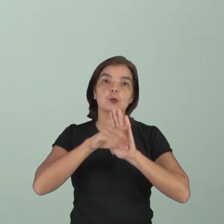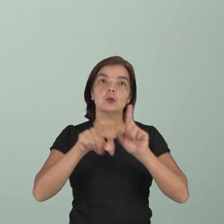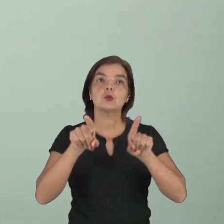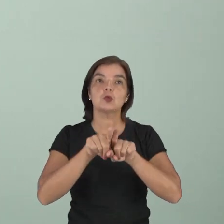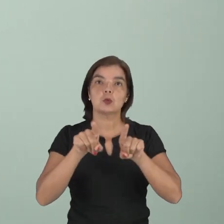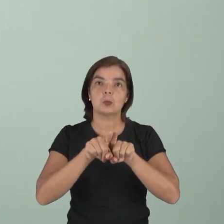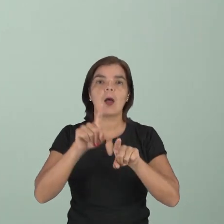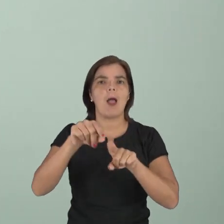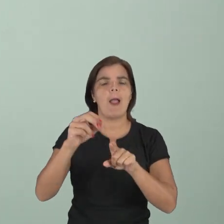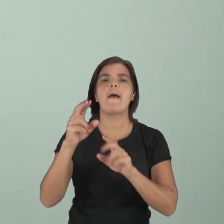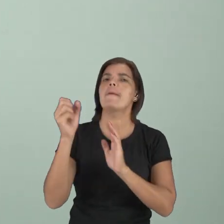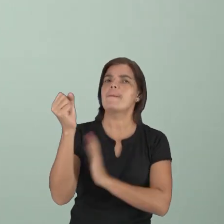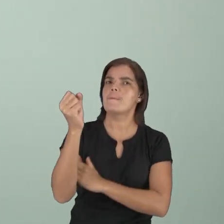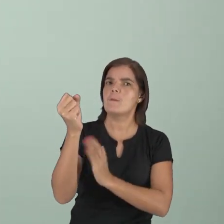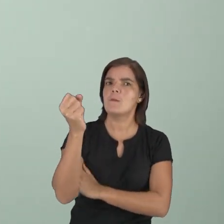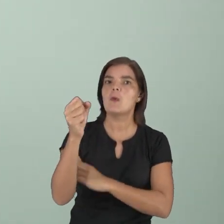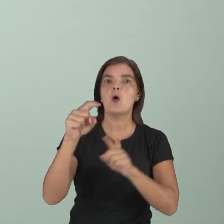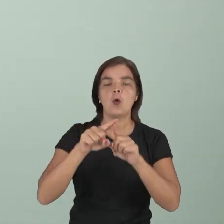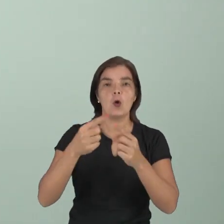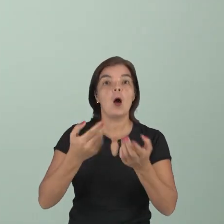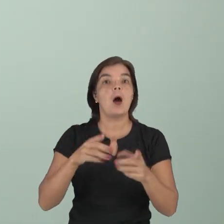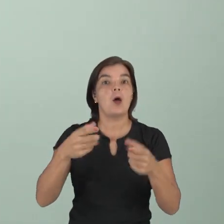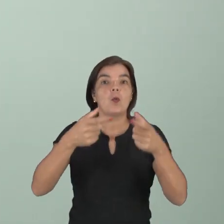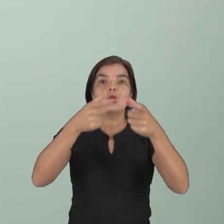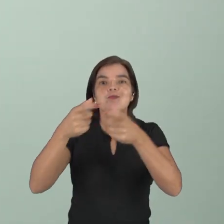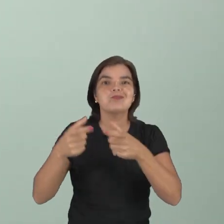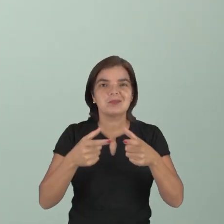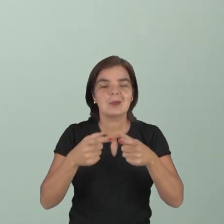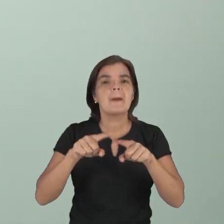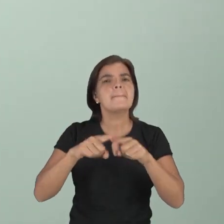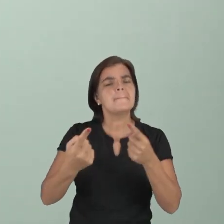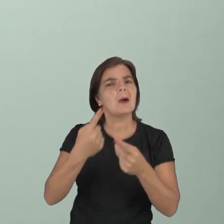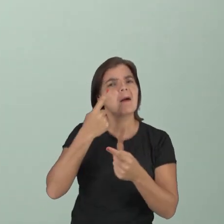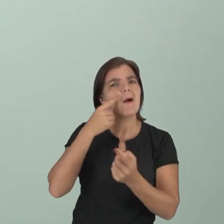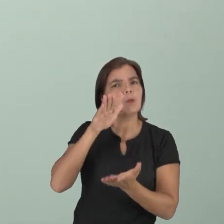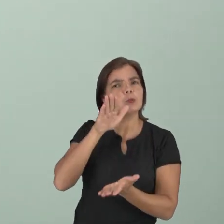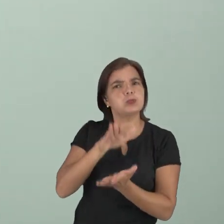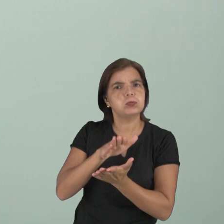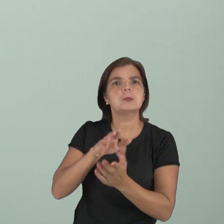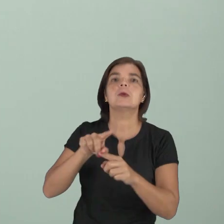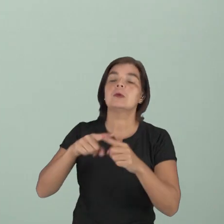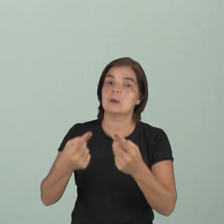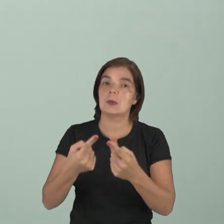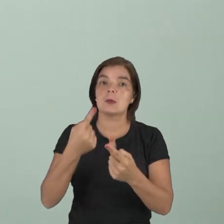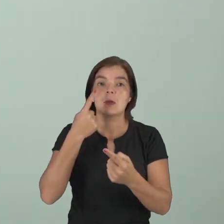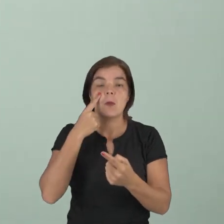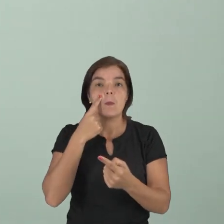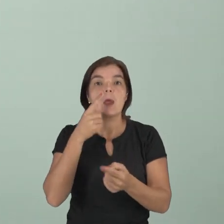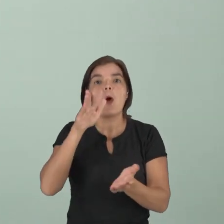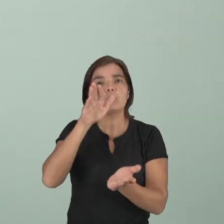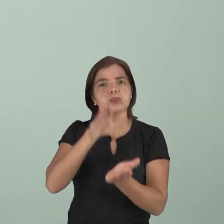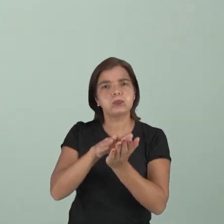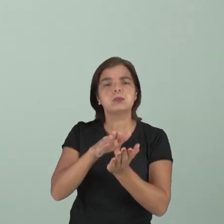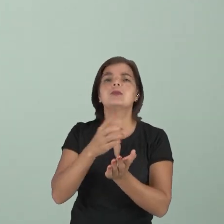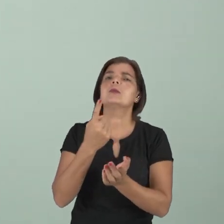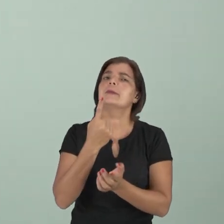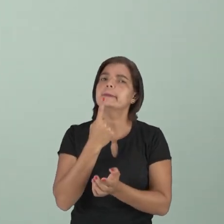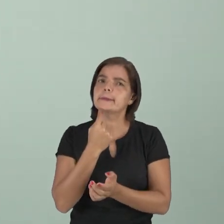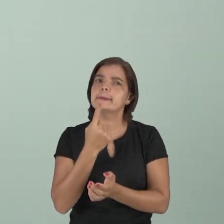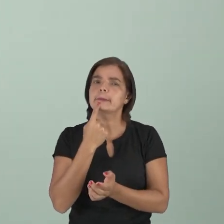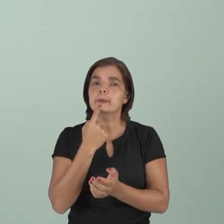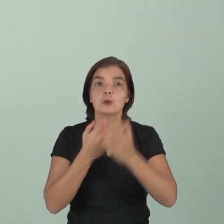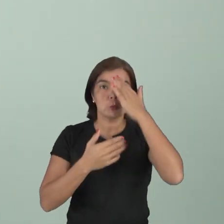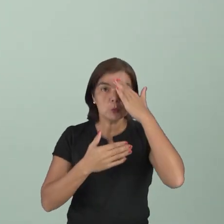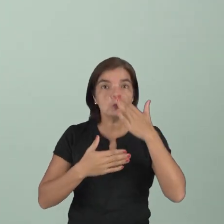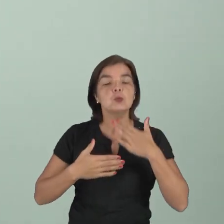pressão, ela é uma força que é aplicada sobre determinada área. Só que aqui, como a gente quer tratar de pressão sanguínea, e principalmente